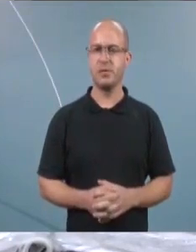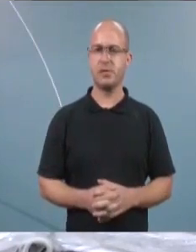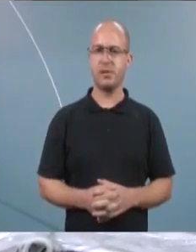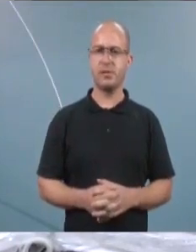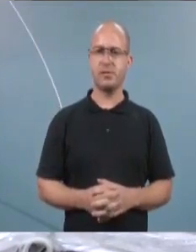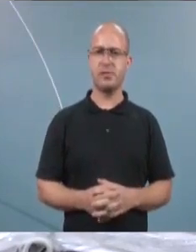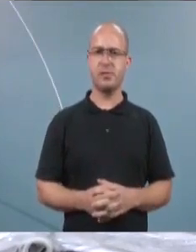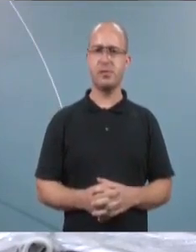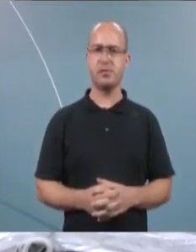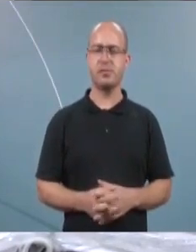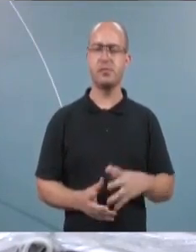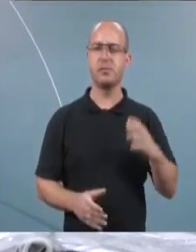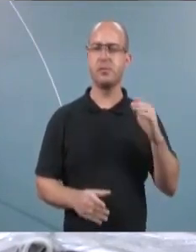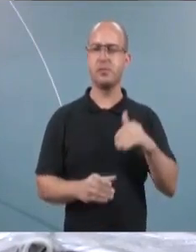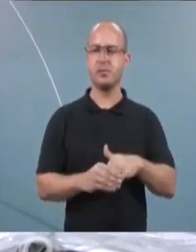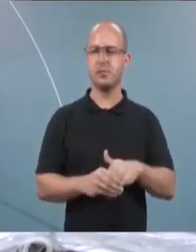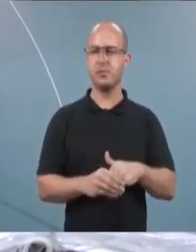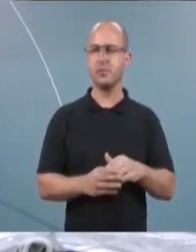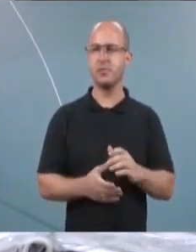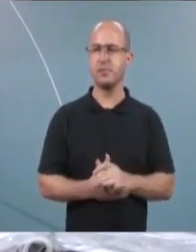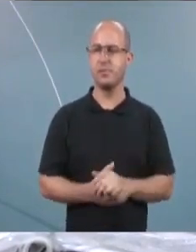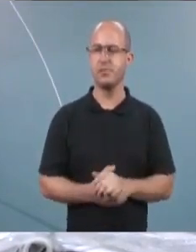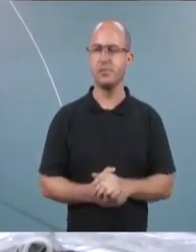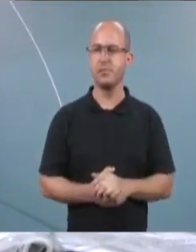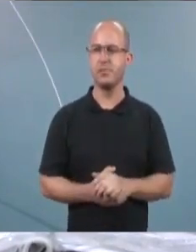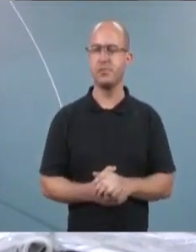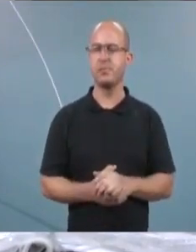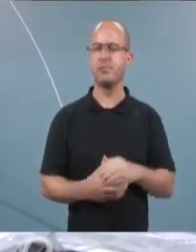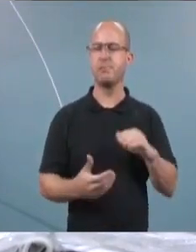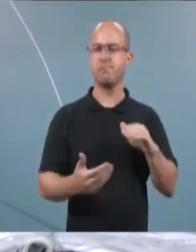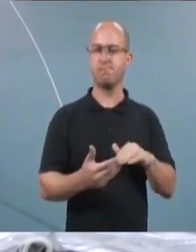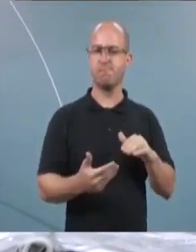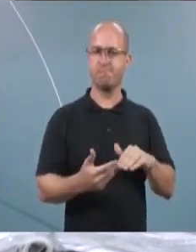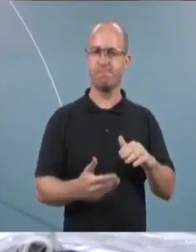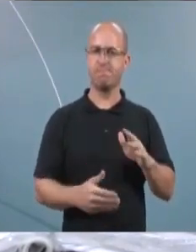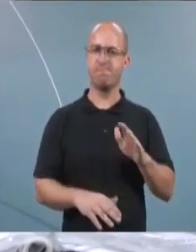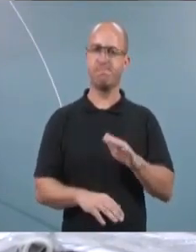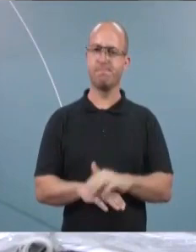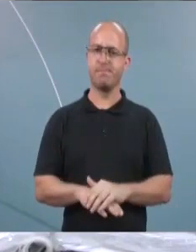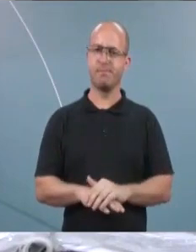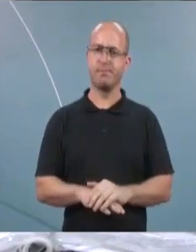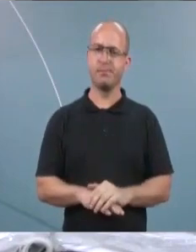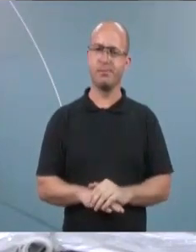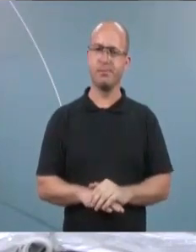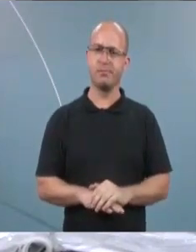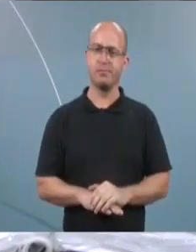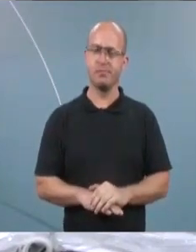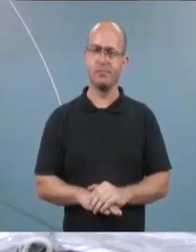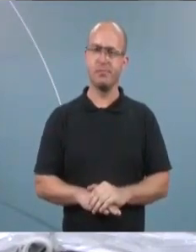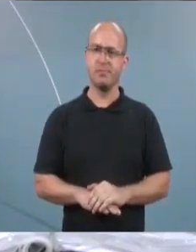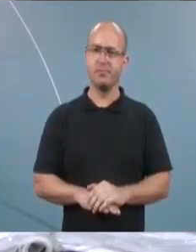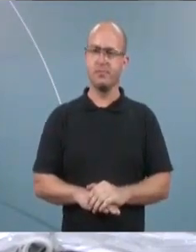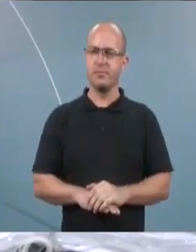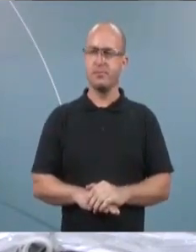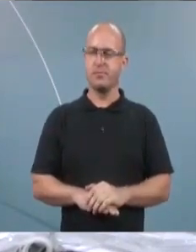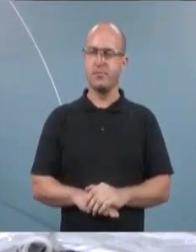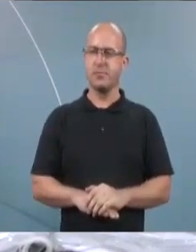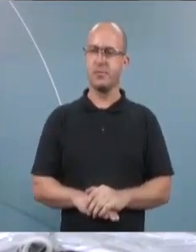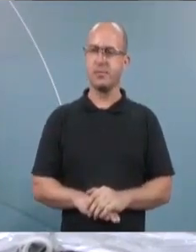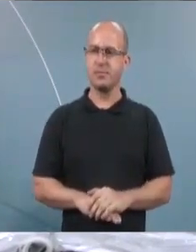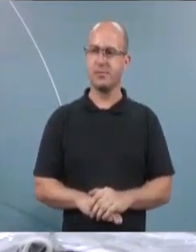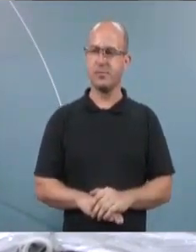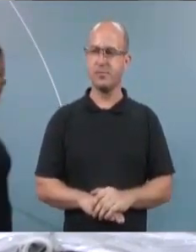providências em votação aqueles que concordam permaneçam como estão aprovado